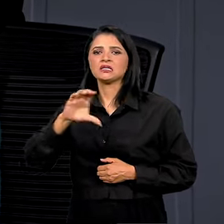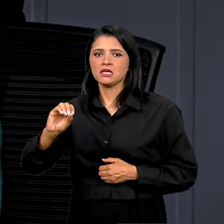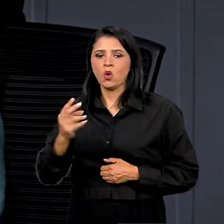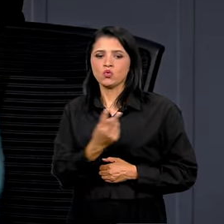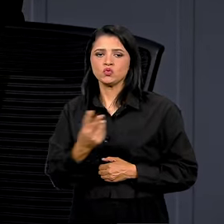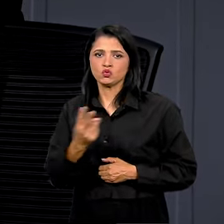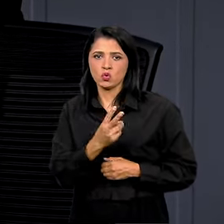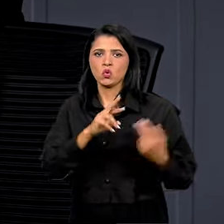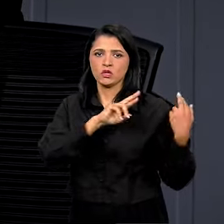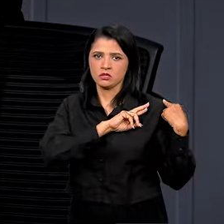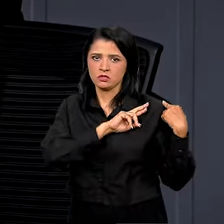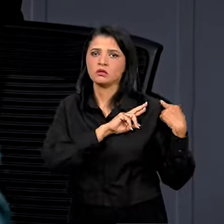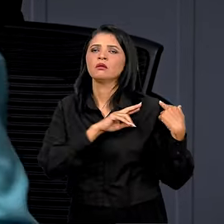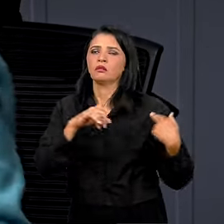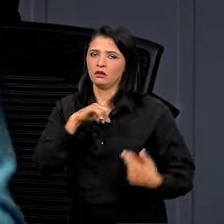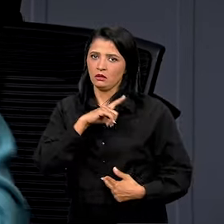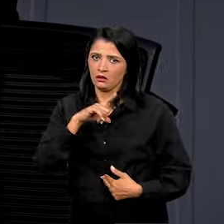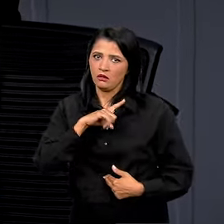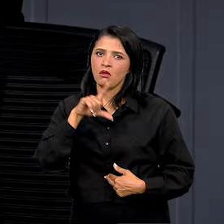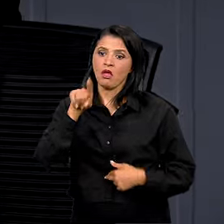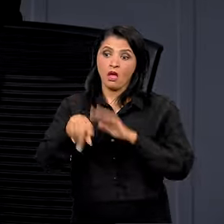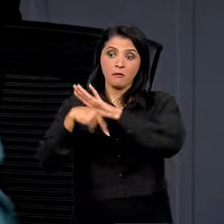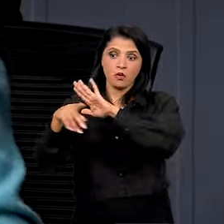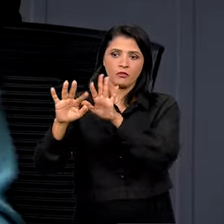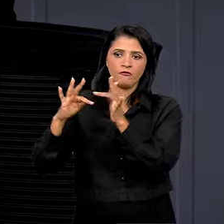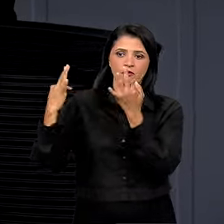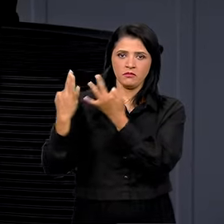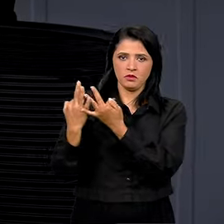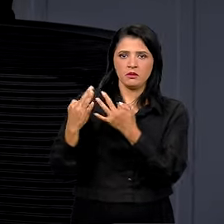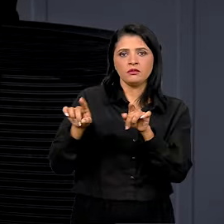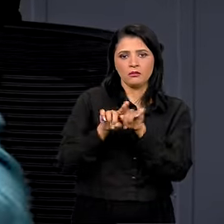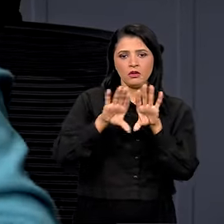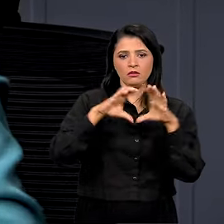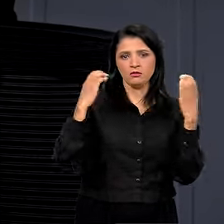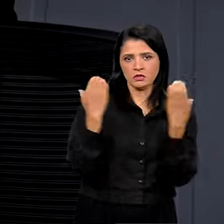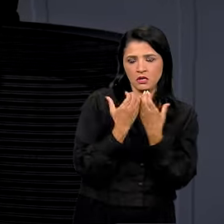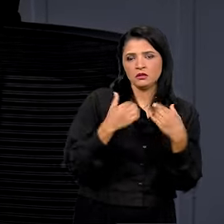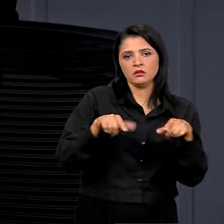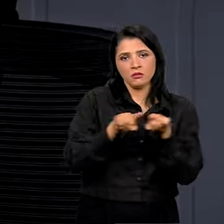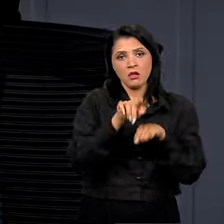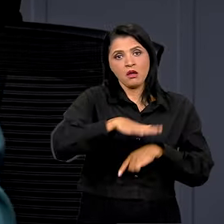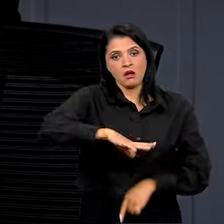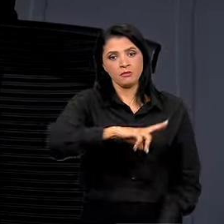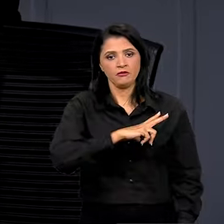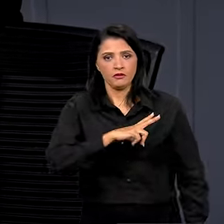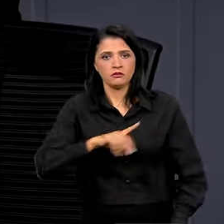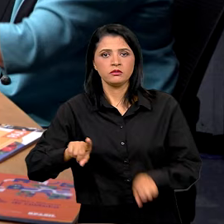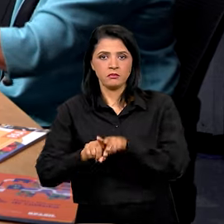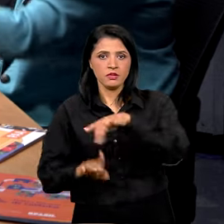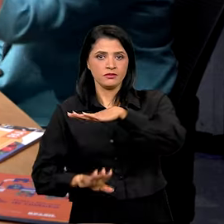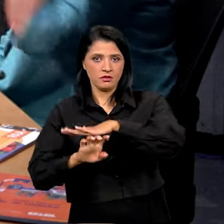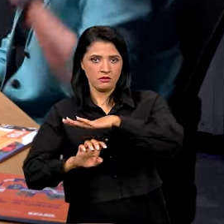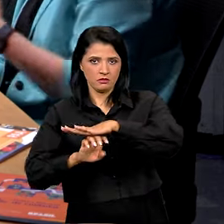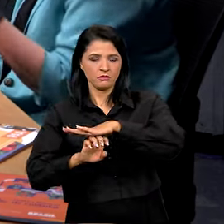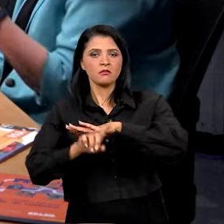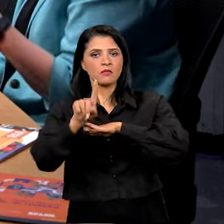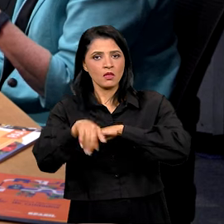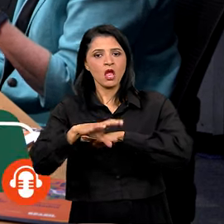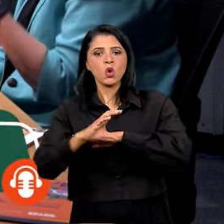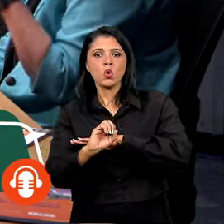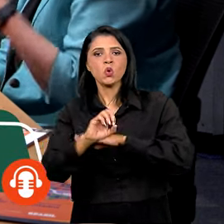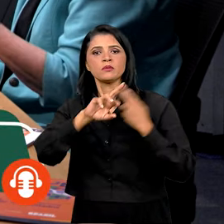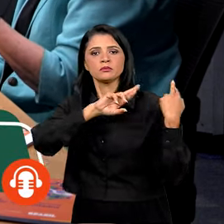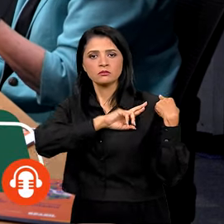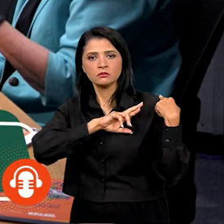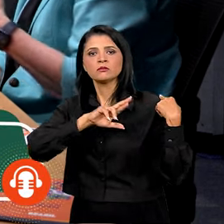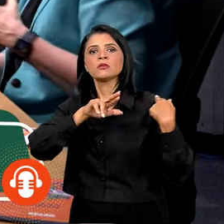corresponsabilização social é a família mas é também a comunidade é também o setor privado é também o estado e a corresponsabilização